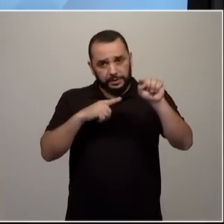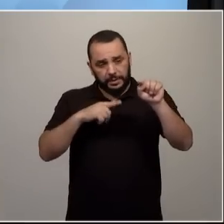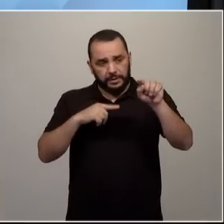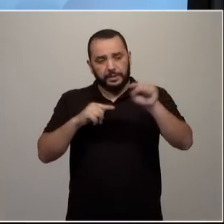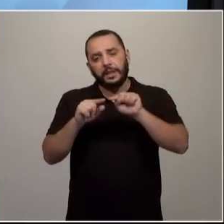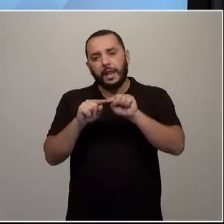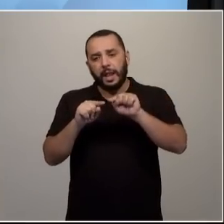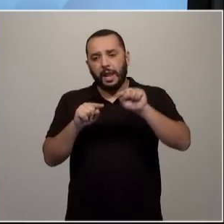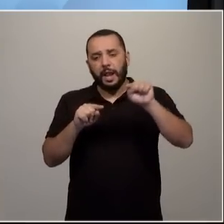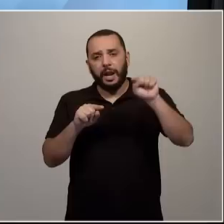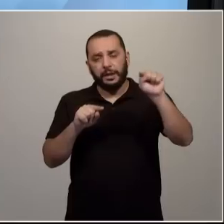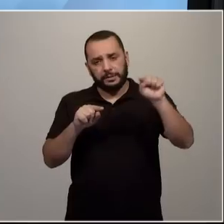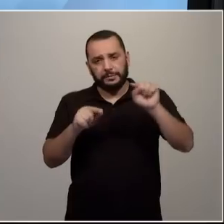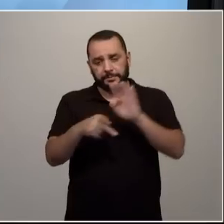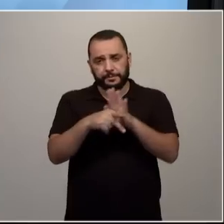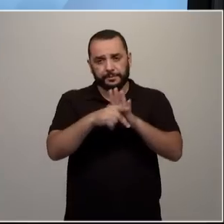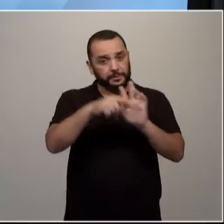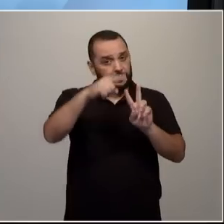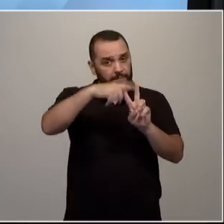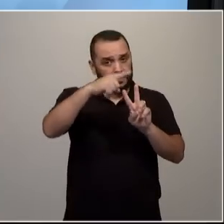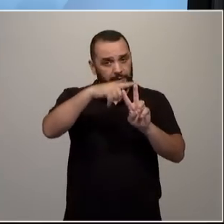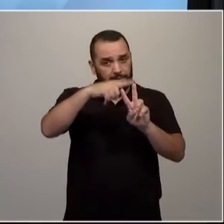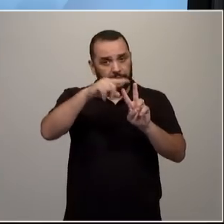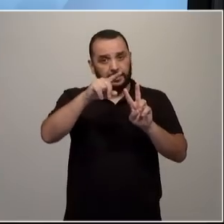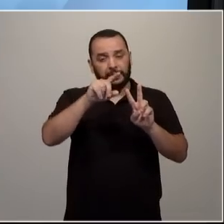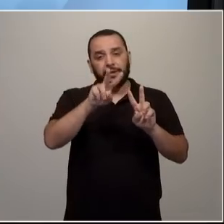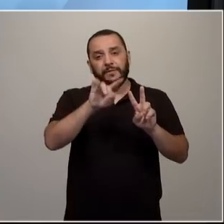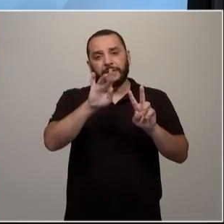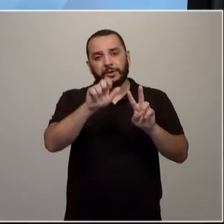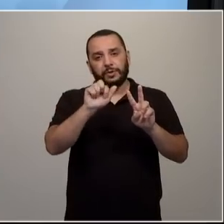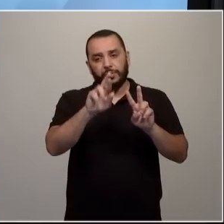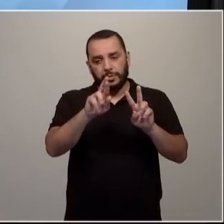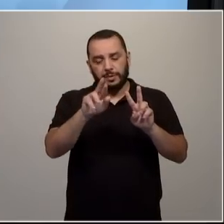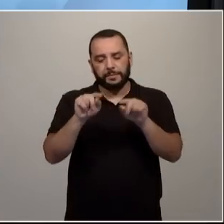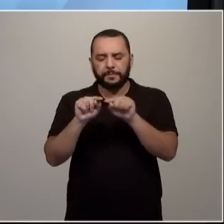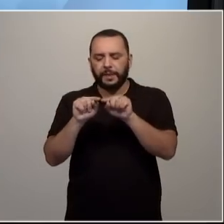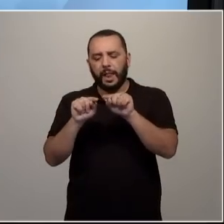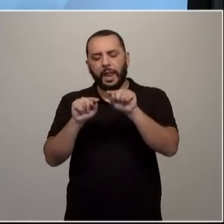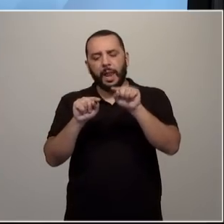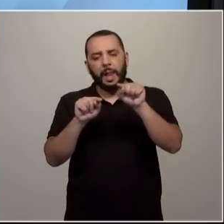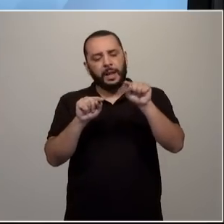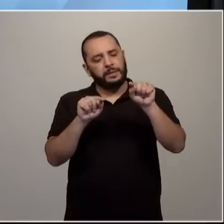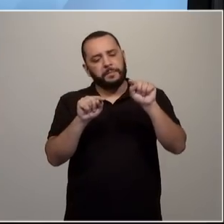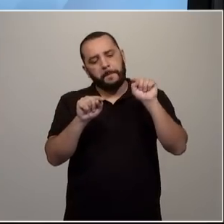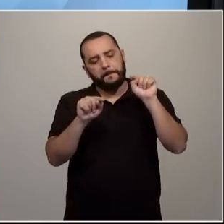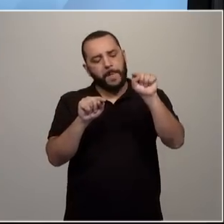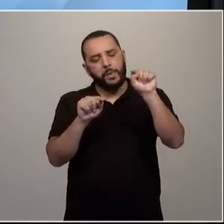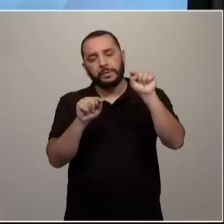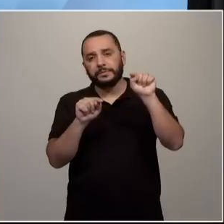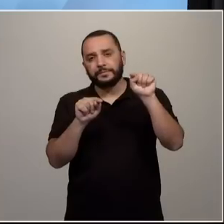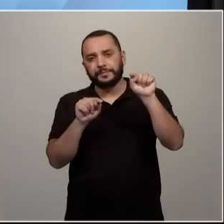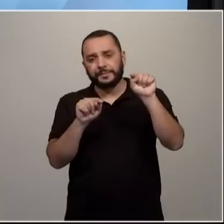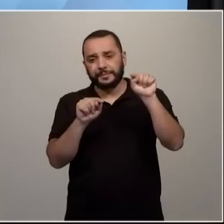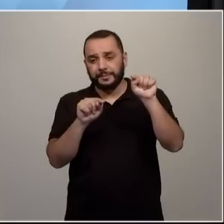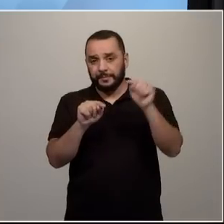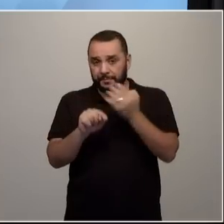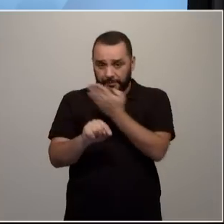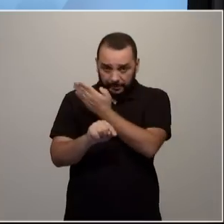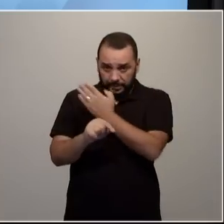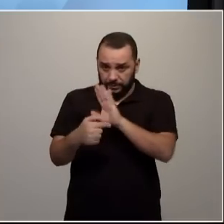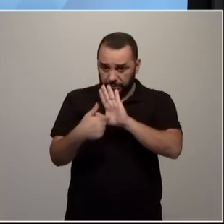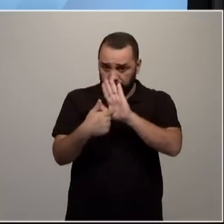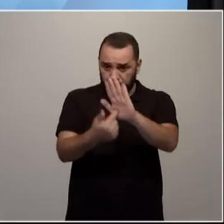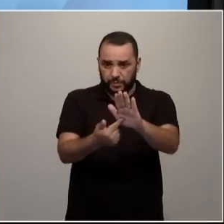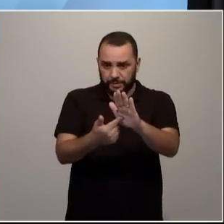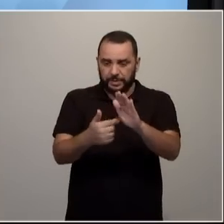deslocamento dado por esse vetor e chegou num outro ponto. E o legal é que esta notação que eu estou acabando de falar,